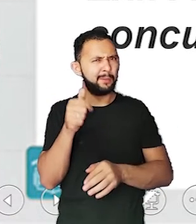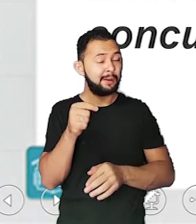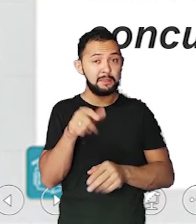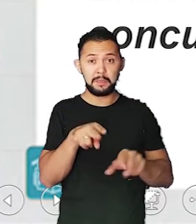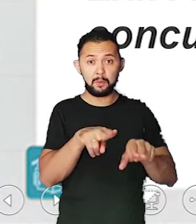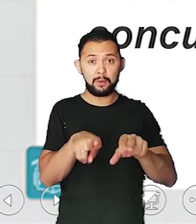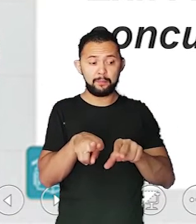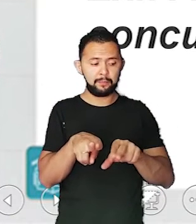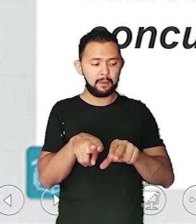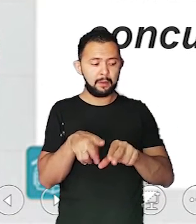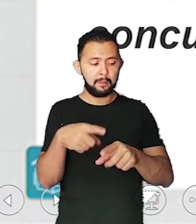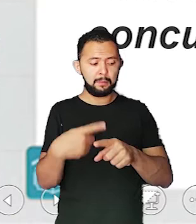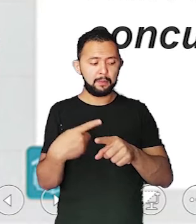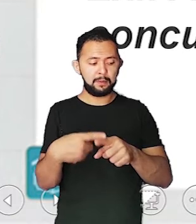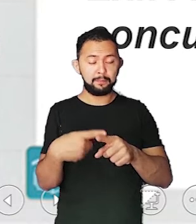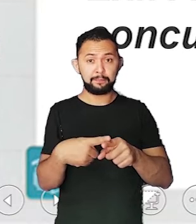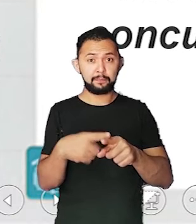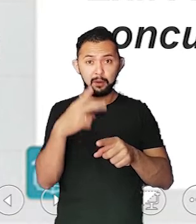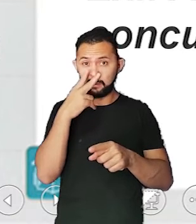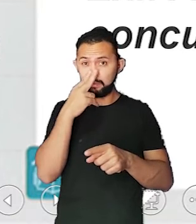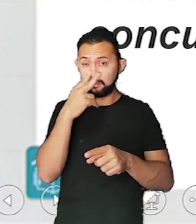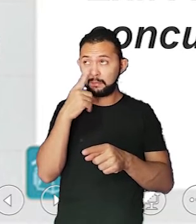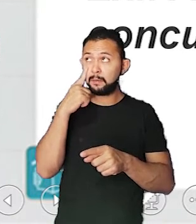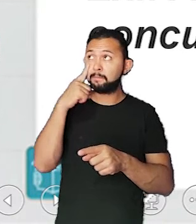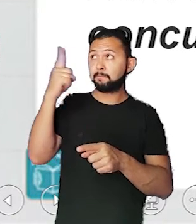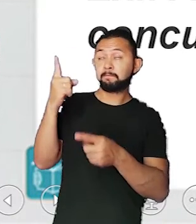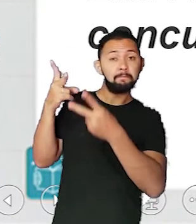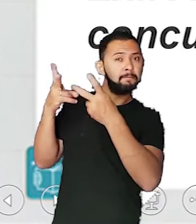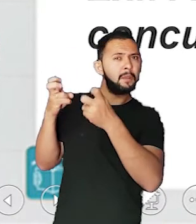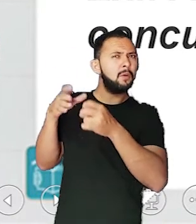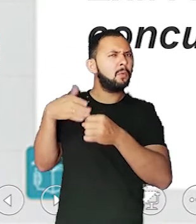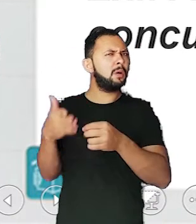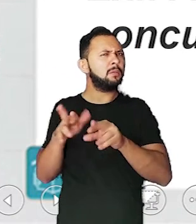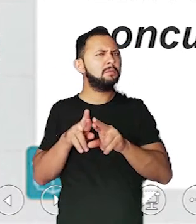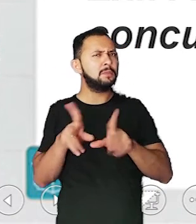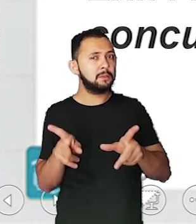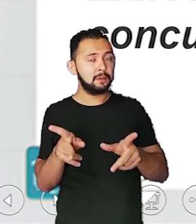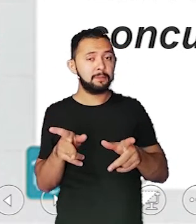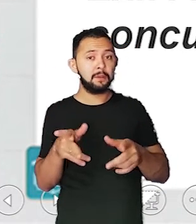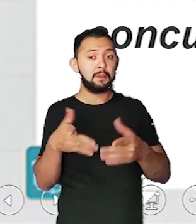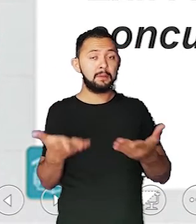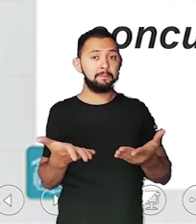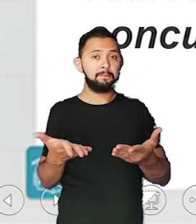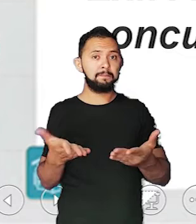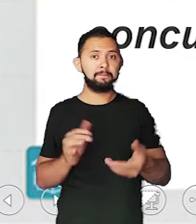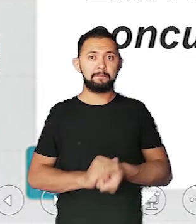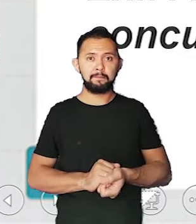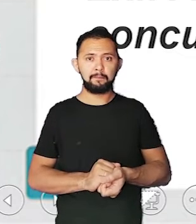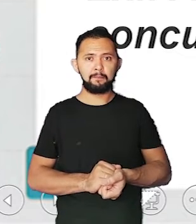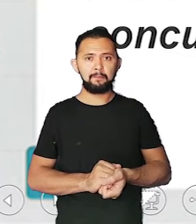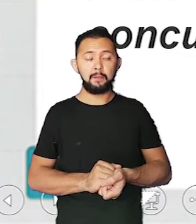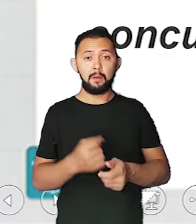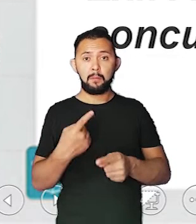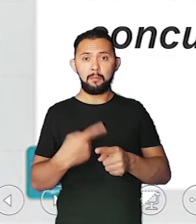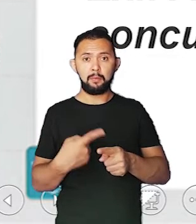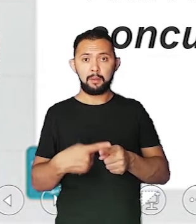As gaúchas que são bonitas participarão do concurso de beleza. Professor, e qual a diferença da restritiva para a explicativa? Eu estou vendo aí, professor,